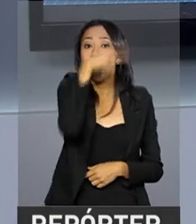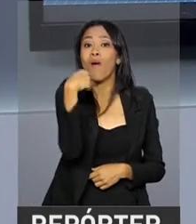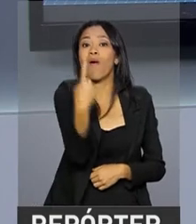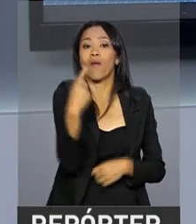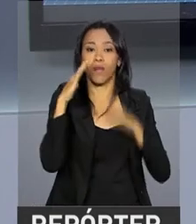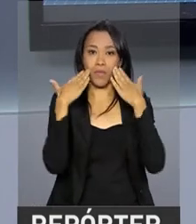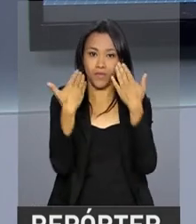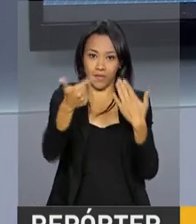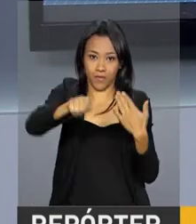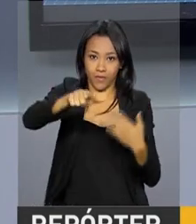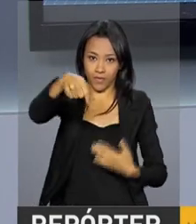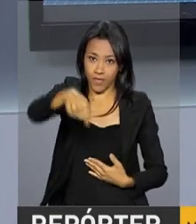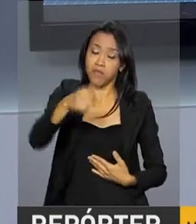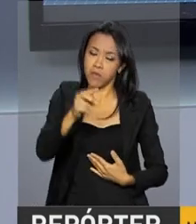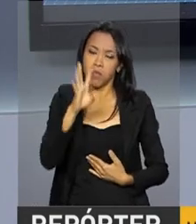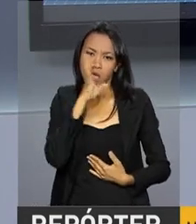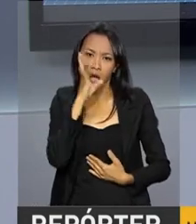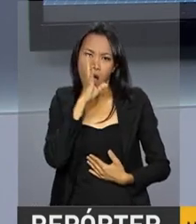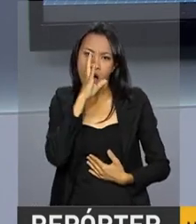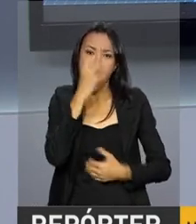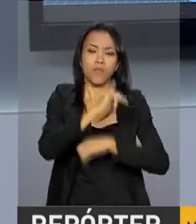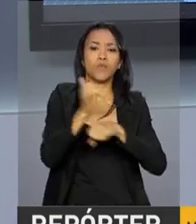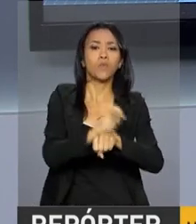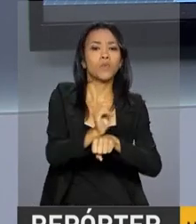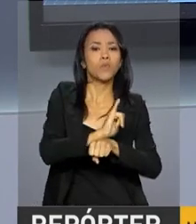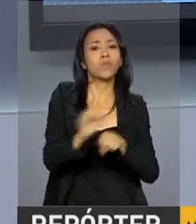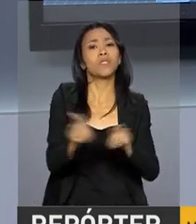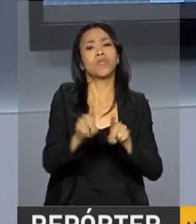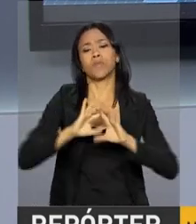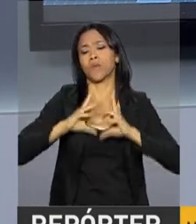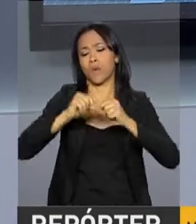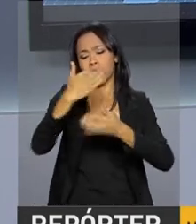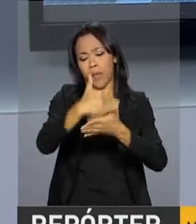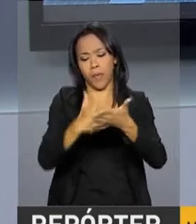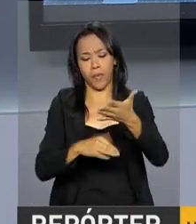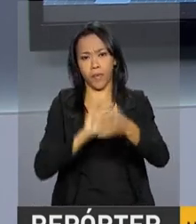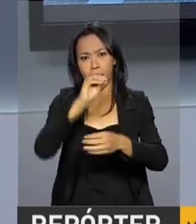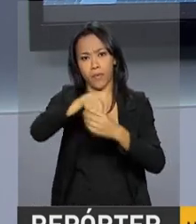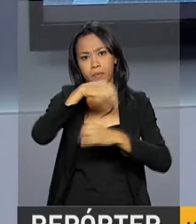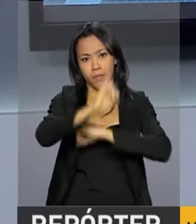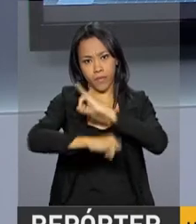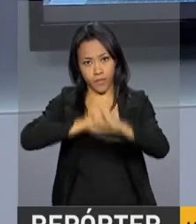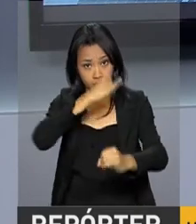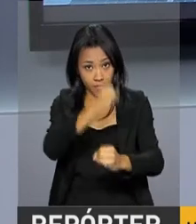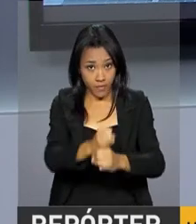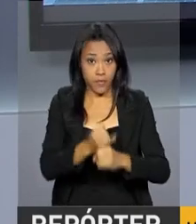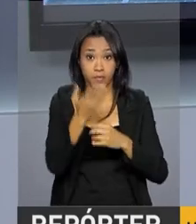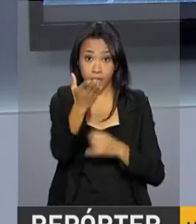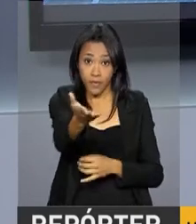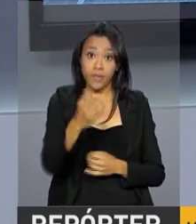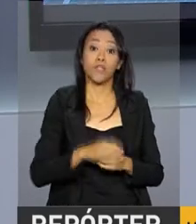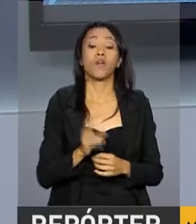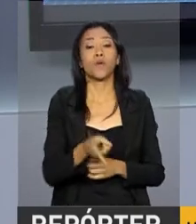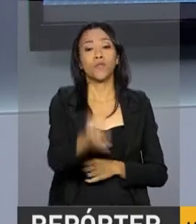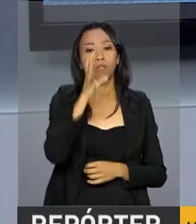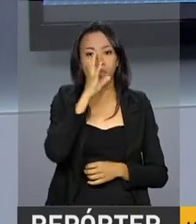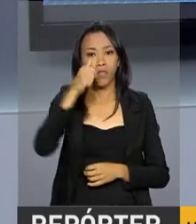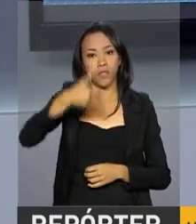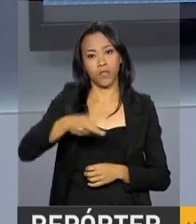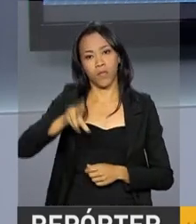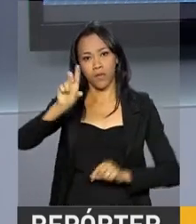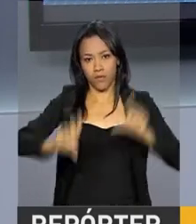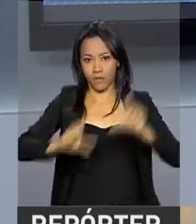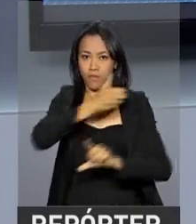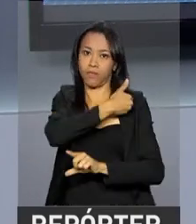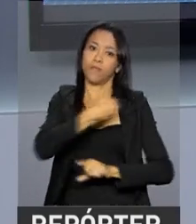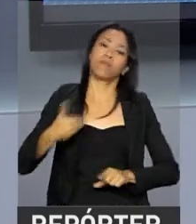edição você pode ver as reportagens no youtube e toda a programação também está disponível na nossa página na internet continue com a